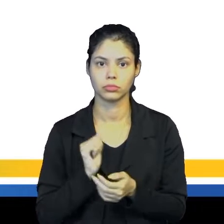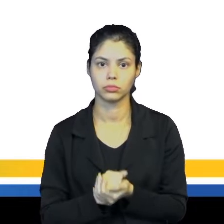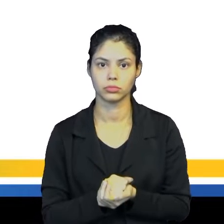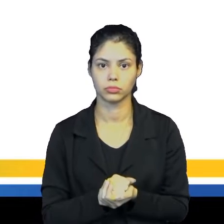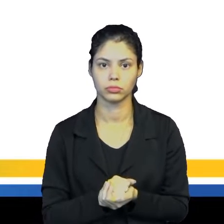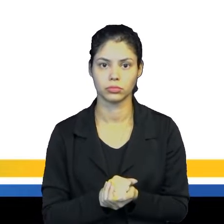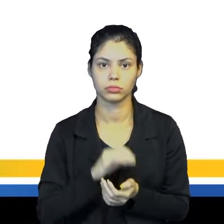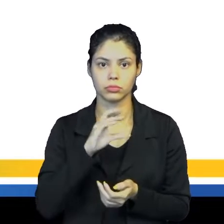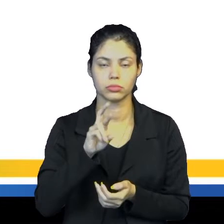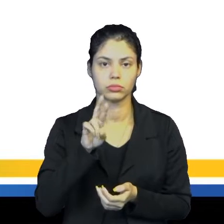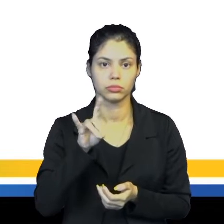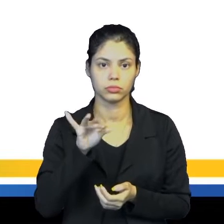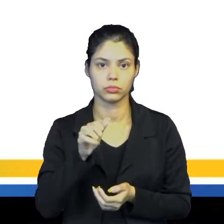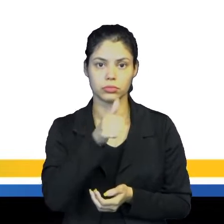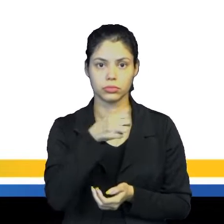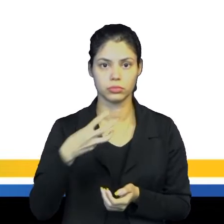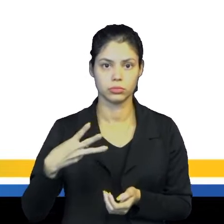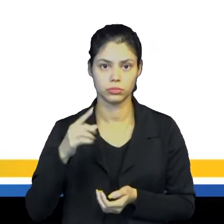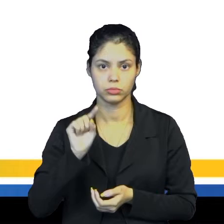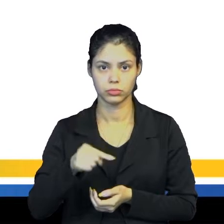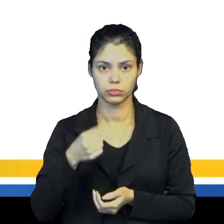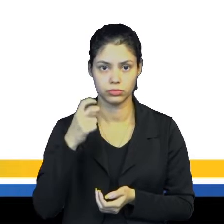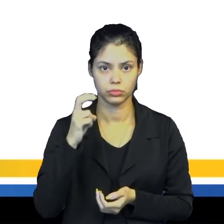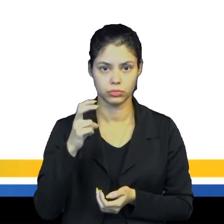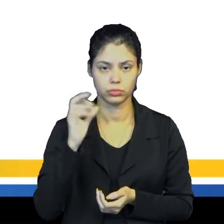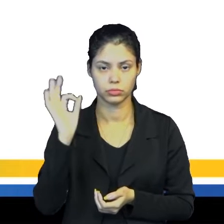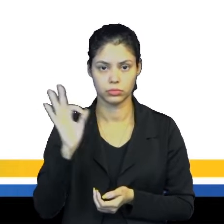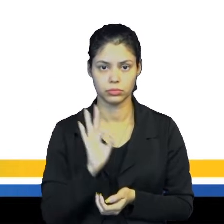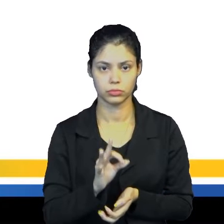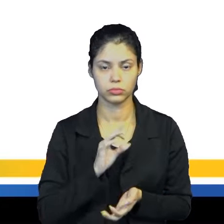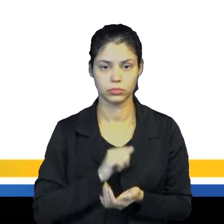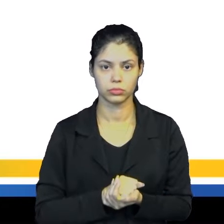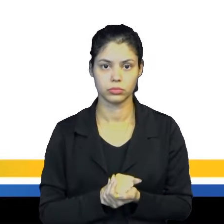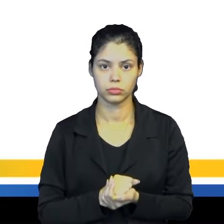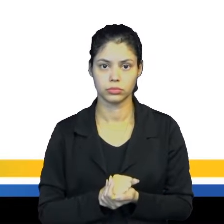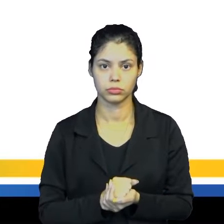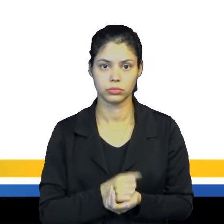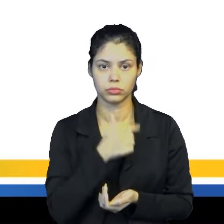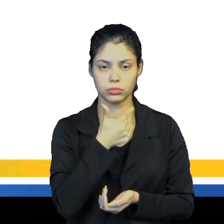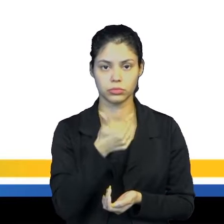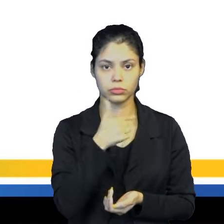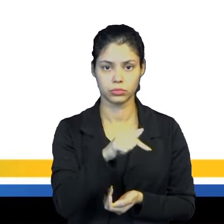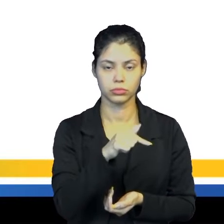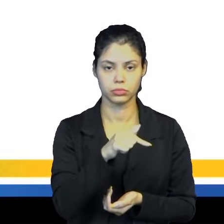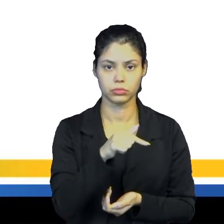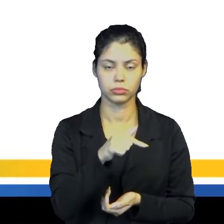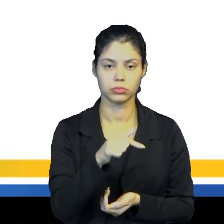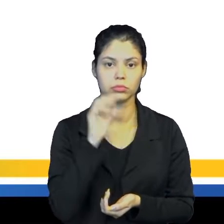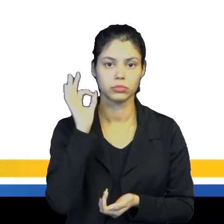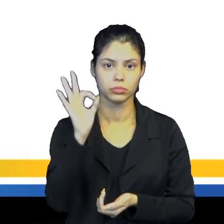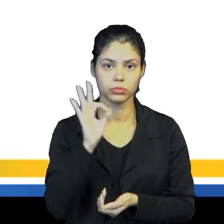pelos crioulos, né, 13,% da população. Os mestiços ocupavam